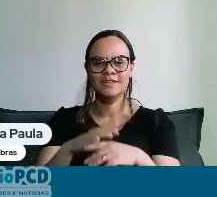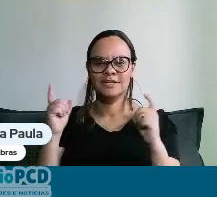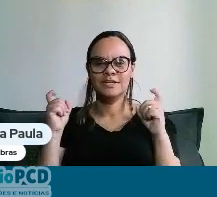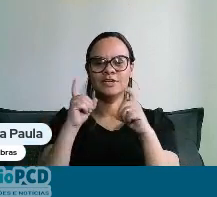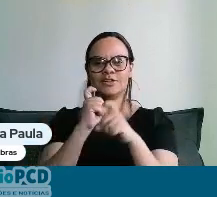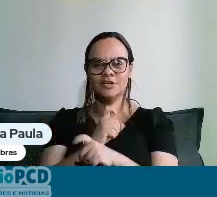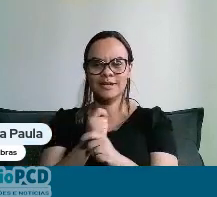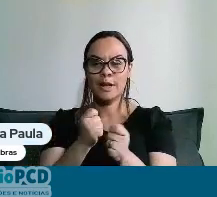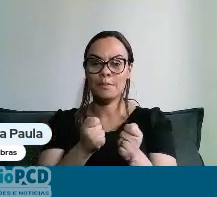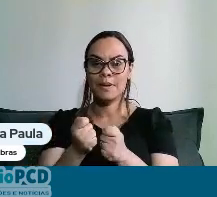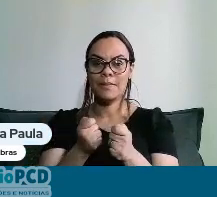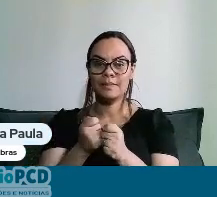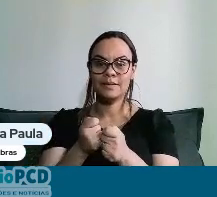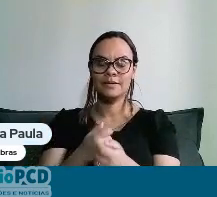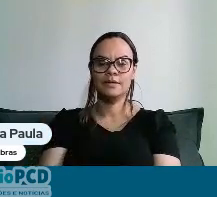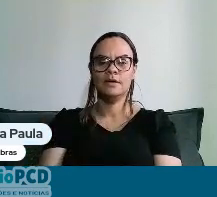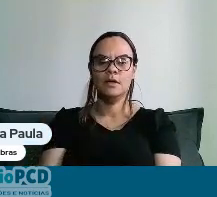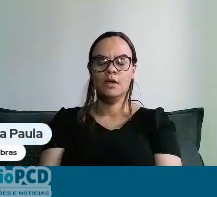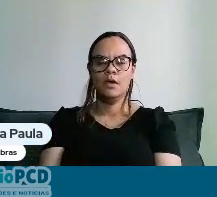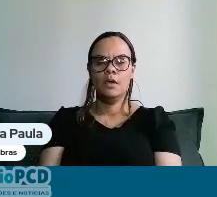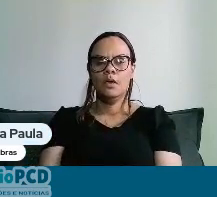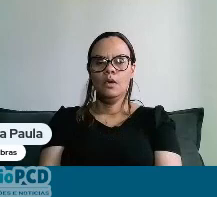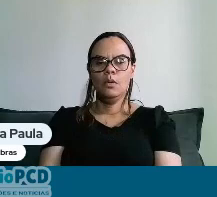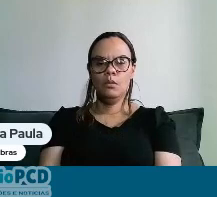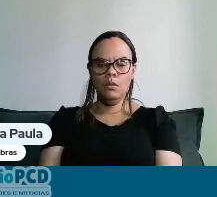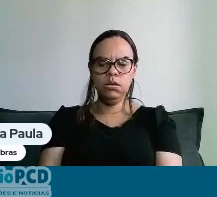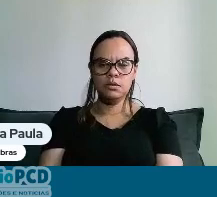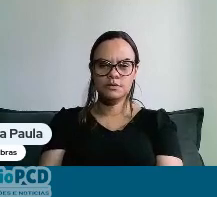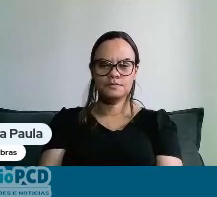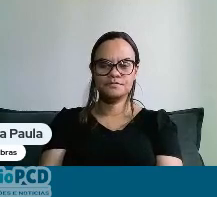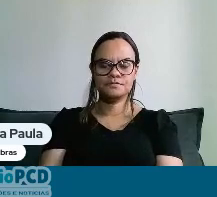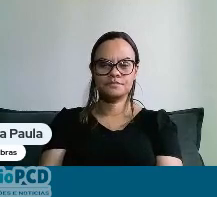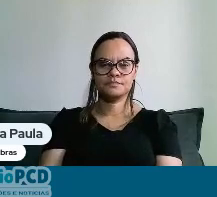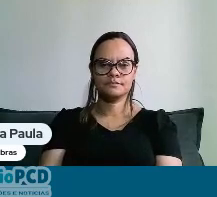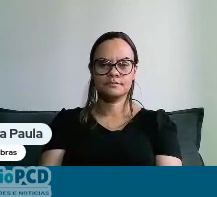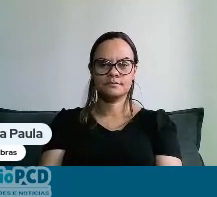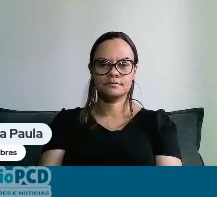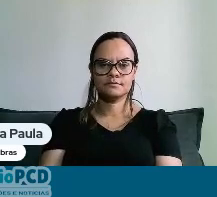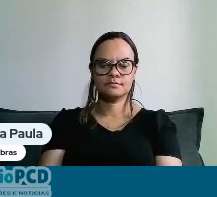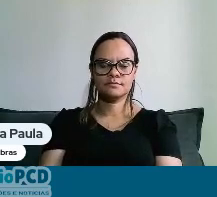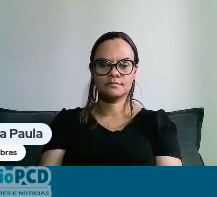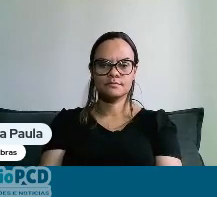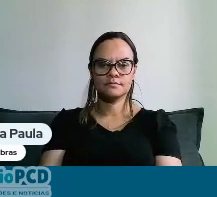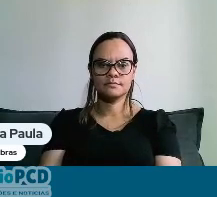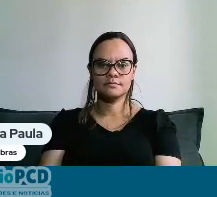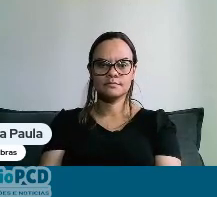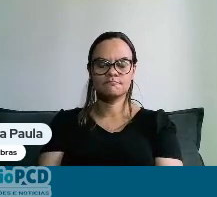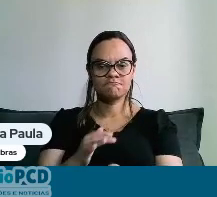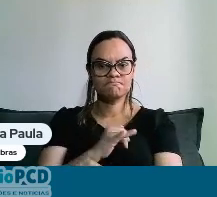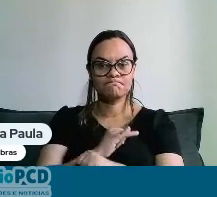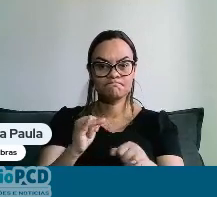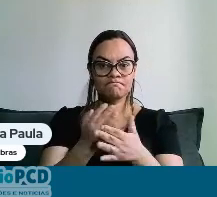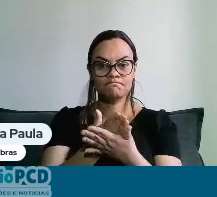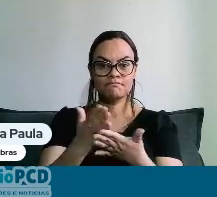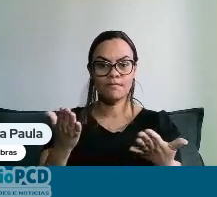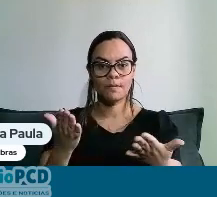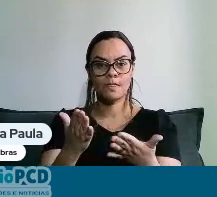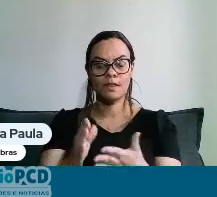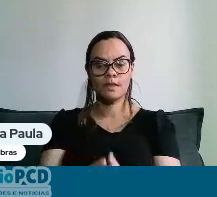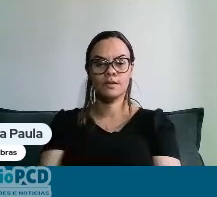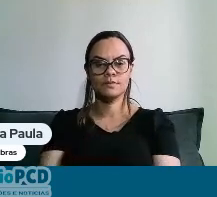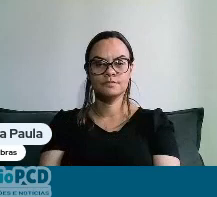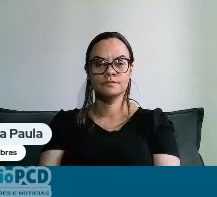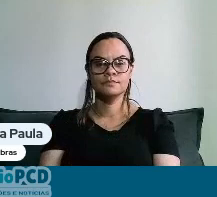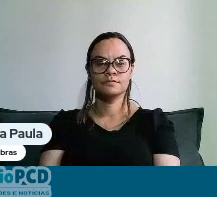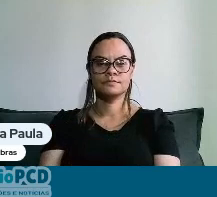manejo. Então, por isso que eu faço questão e ressalto mais uma vez aqui o recado de coletar a creatinina